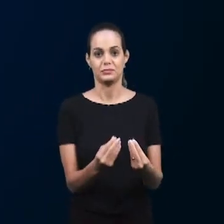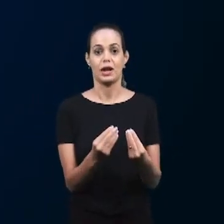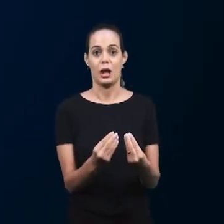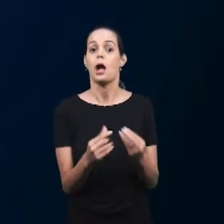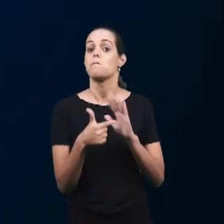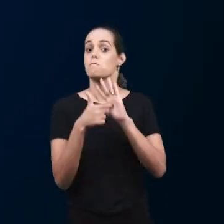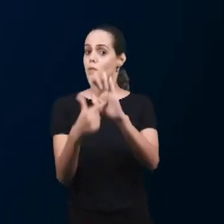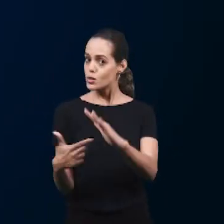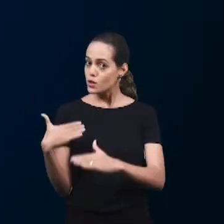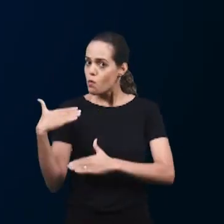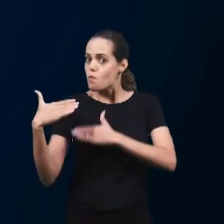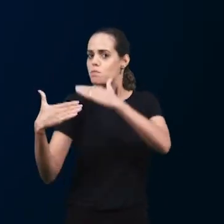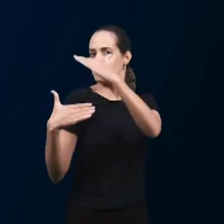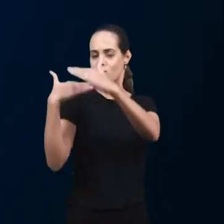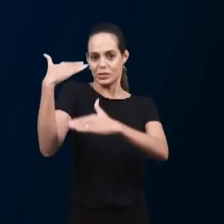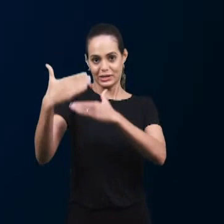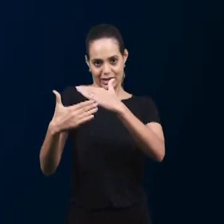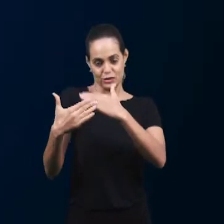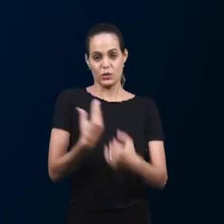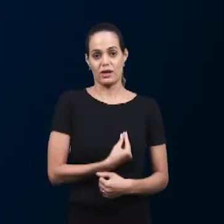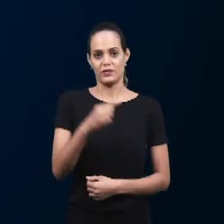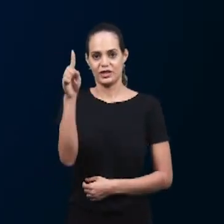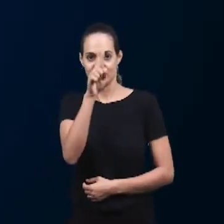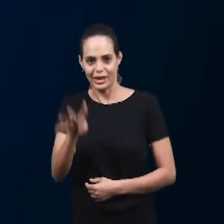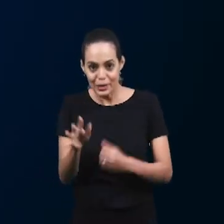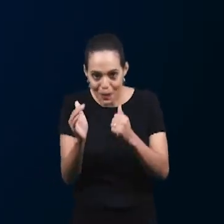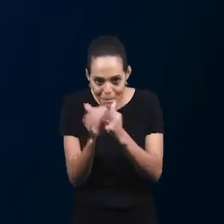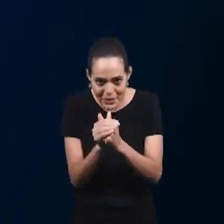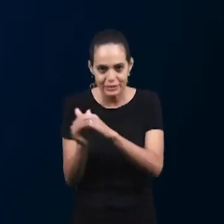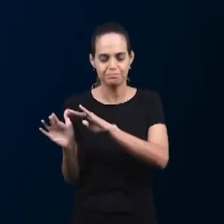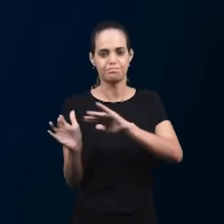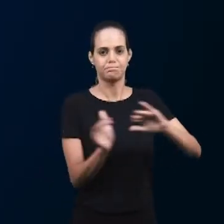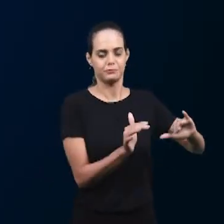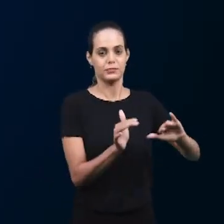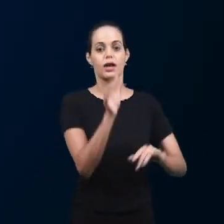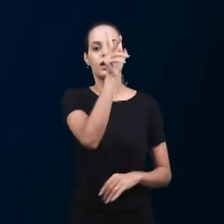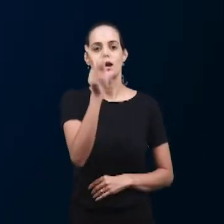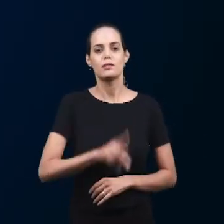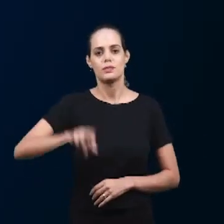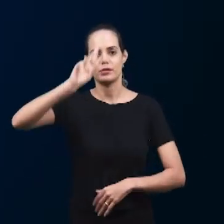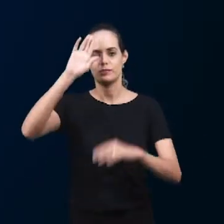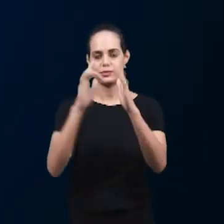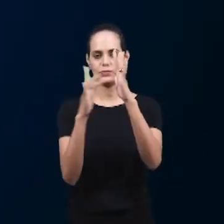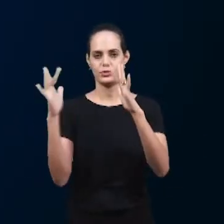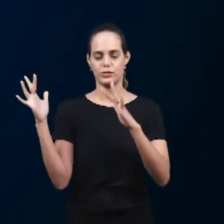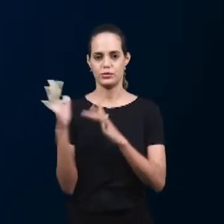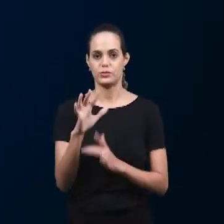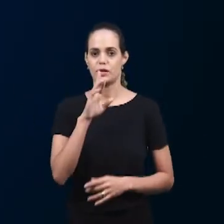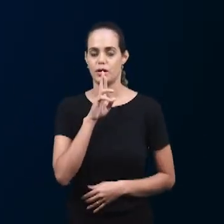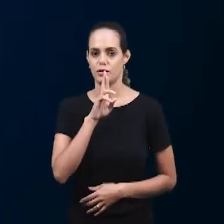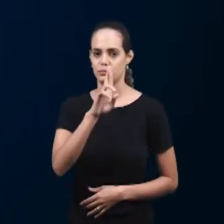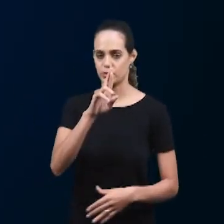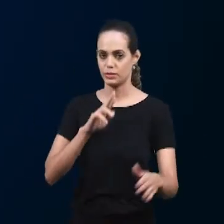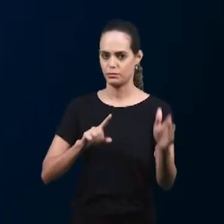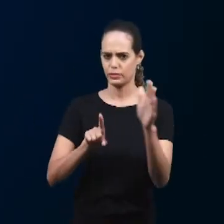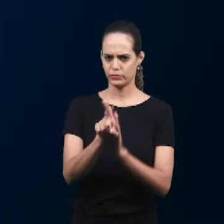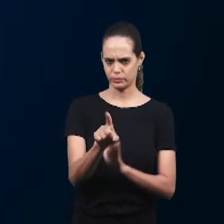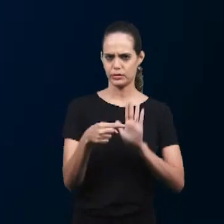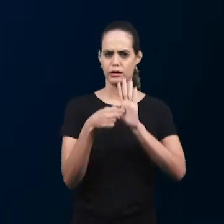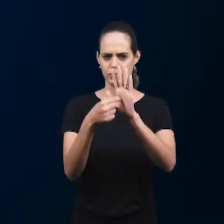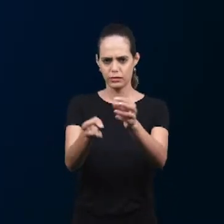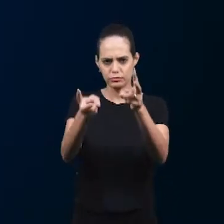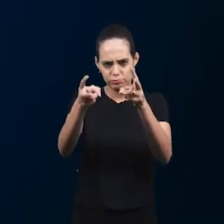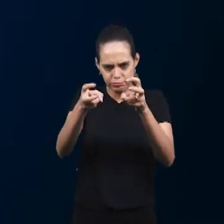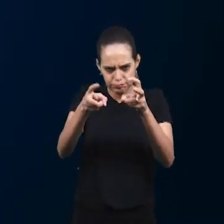quadruplicado. Fala daquilo que foi o processo na vida de Zaqueu. Amém? A paz do Senhor Jesus, irmãos. Em resposta à pergunta